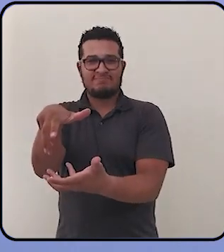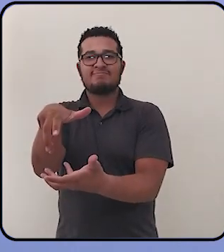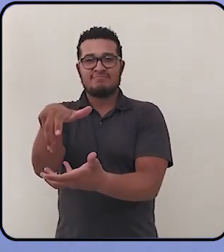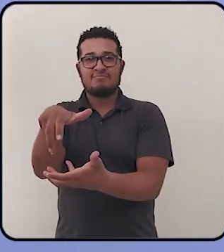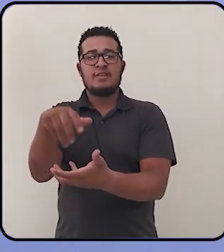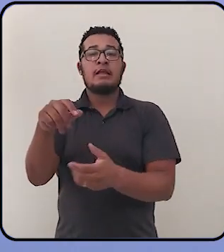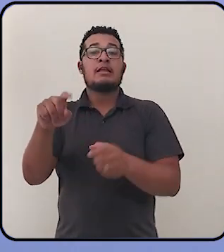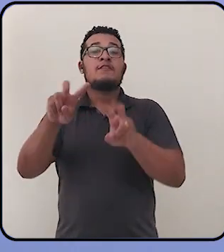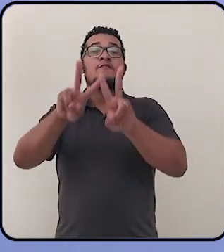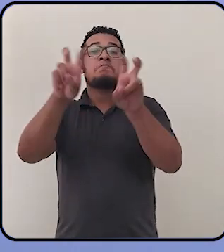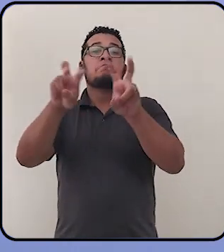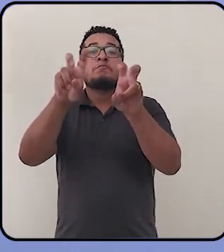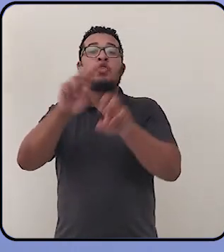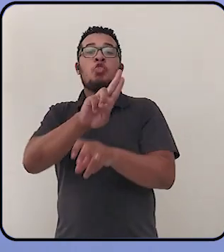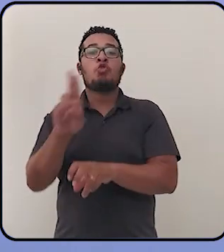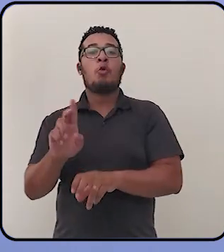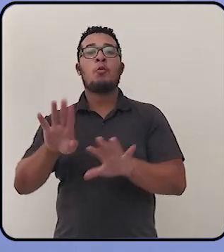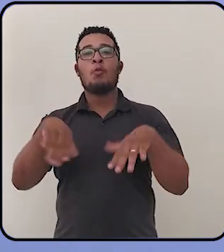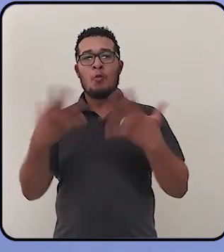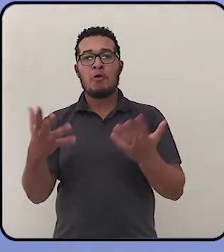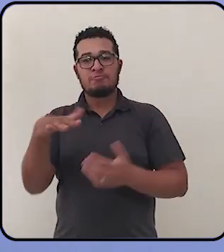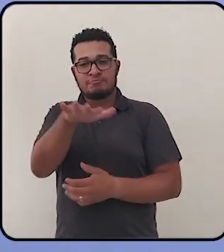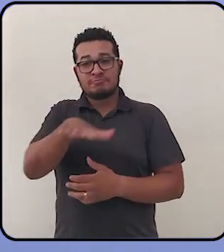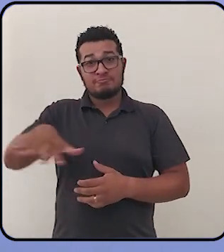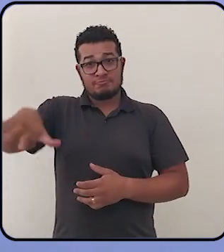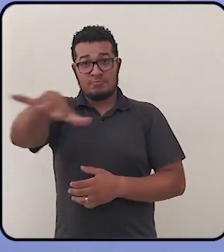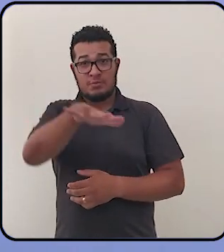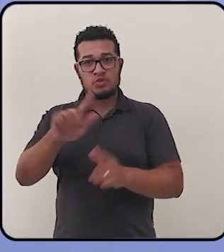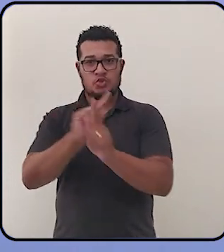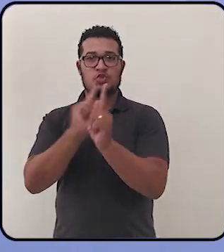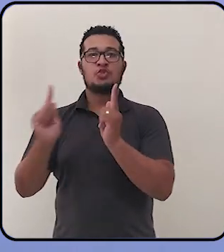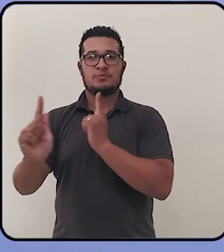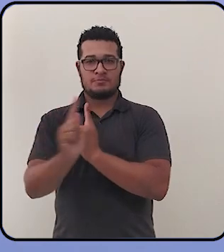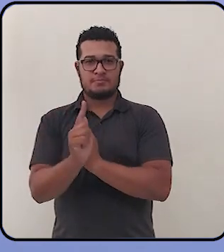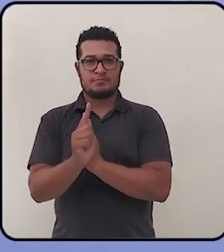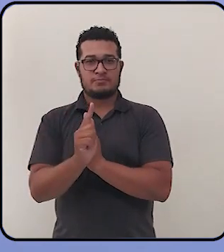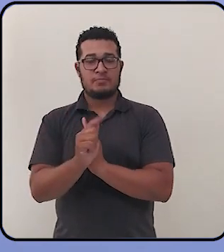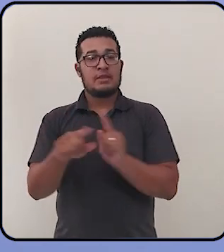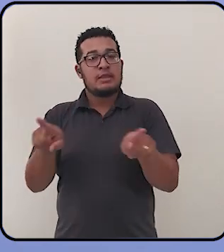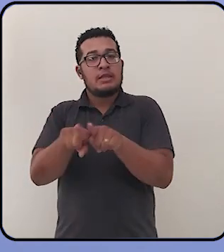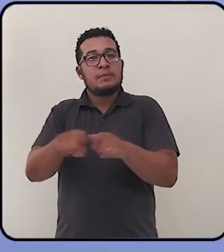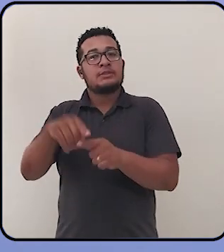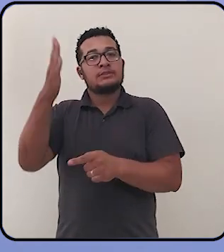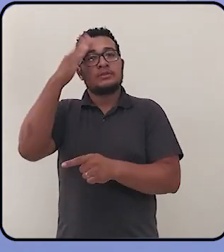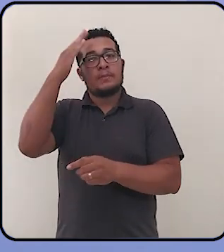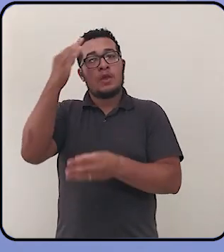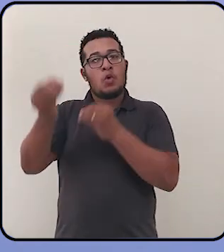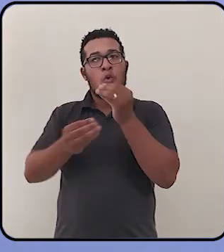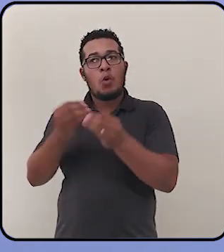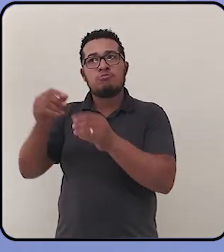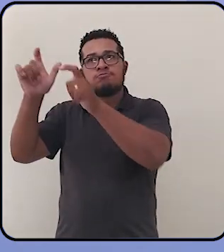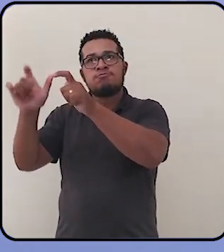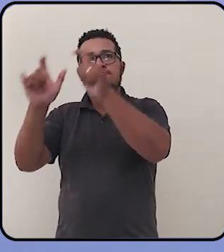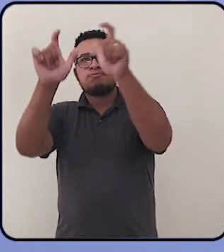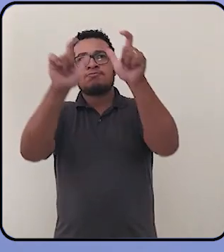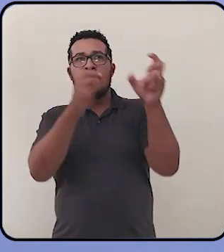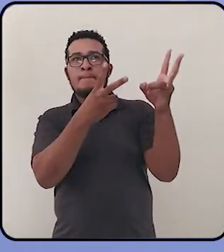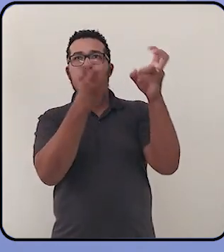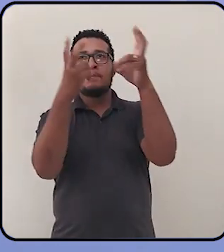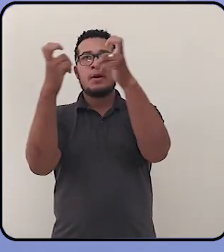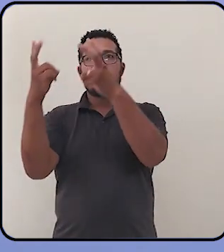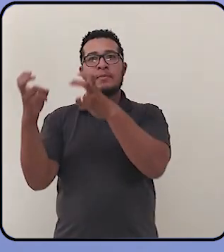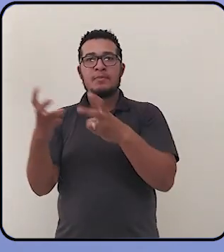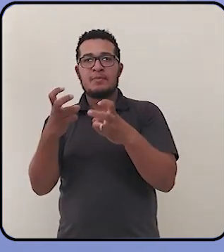de espaço geográfico. Vamos ver como se orientar nesse espaço geográfico, como